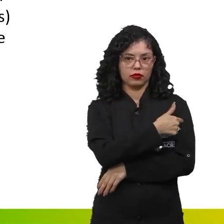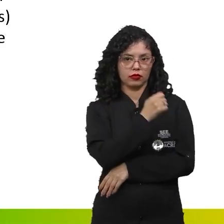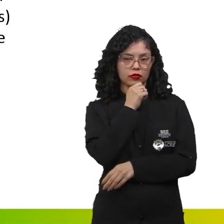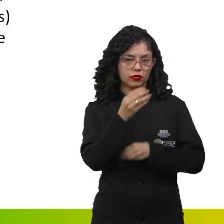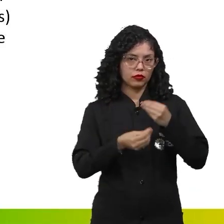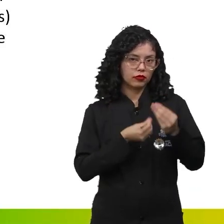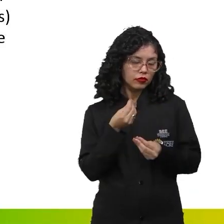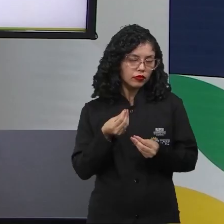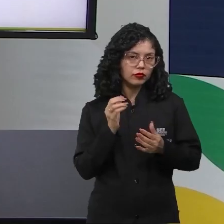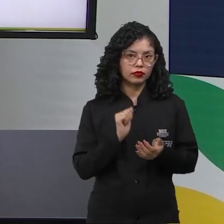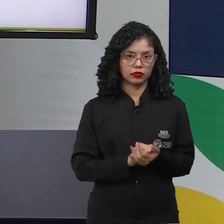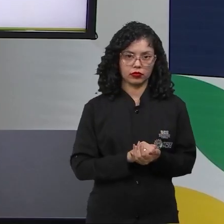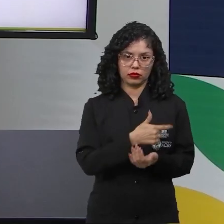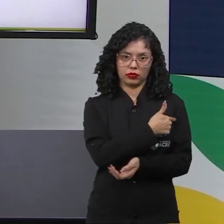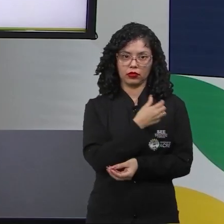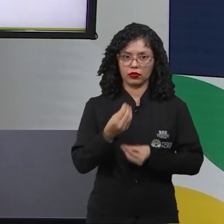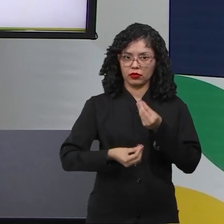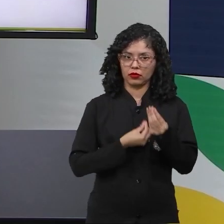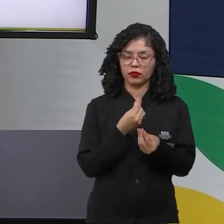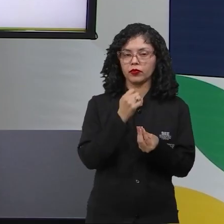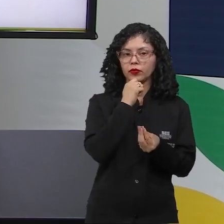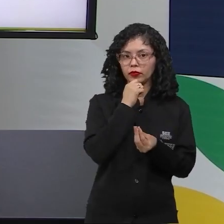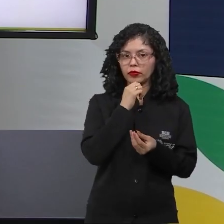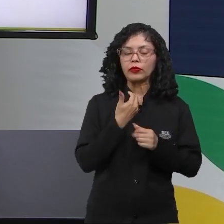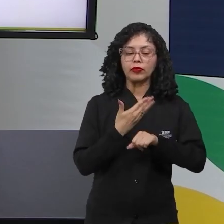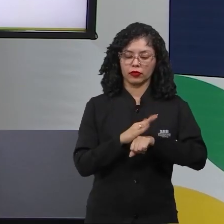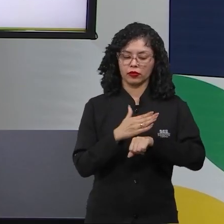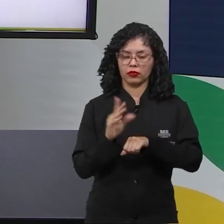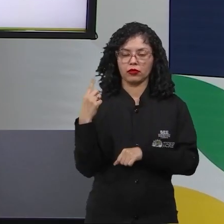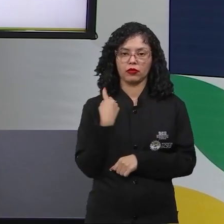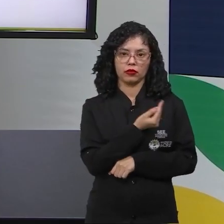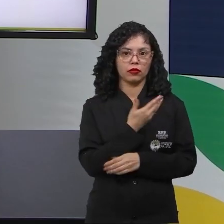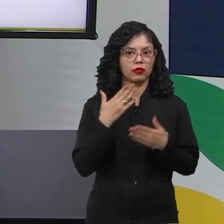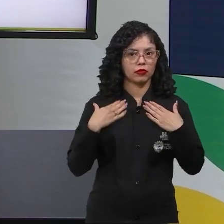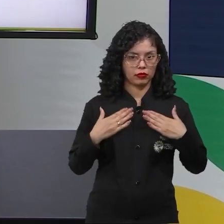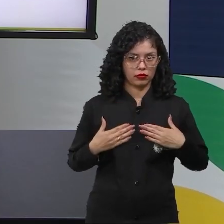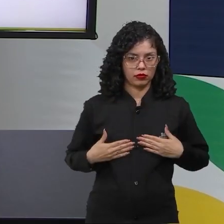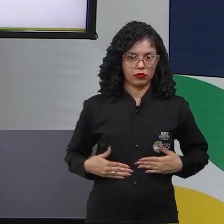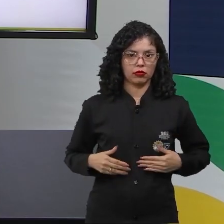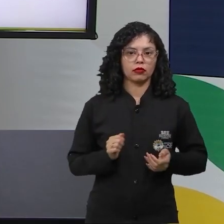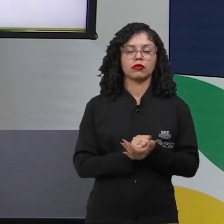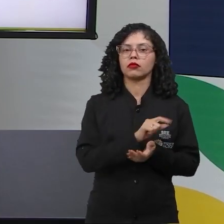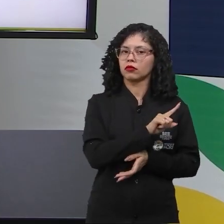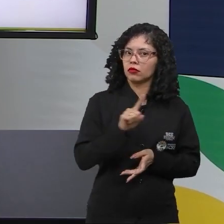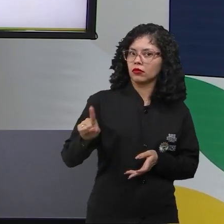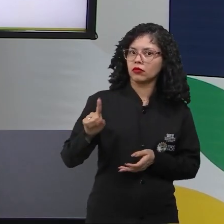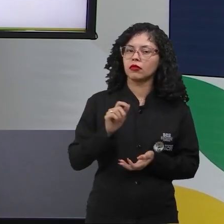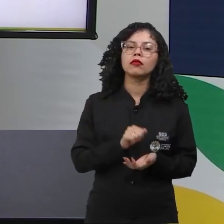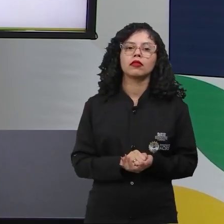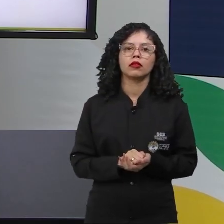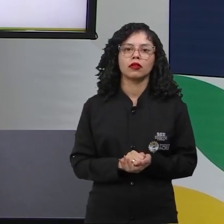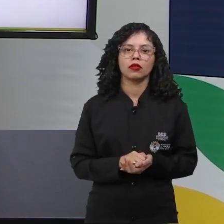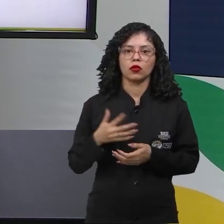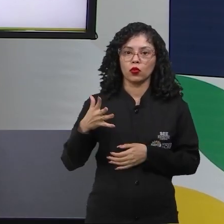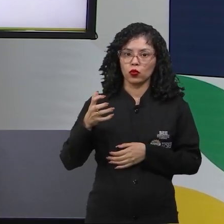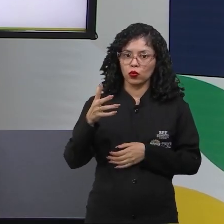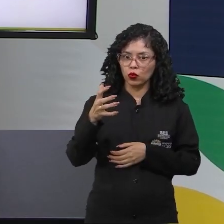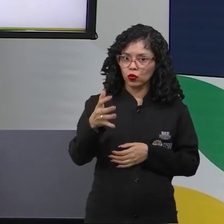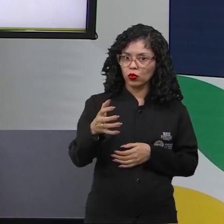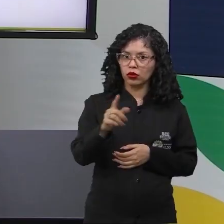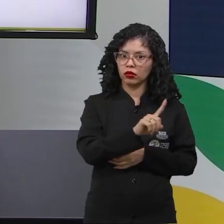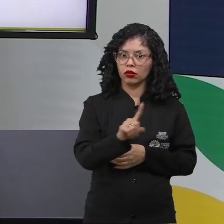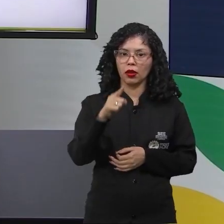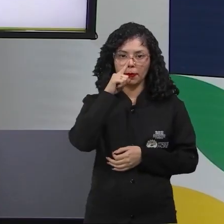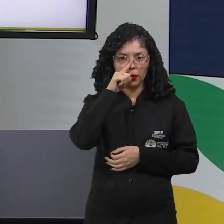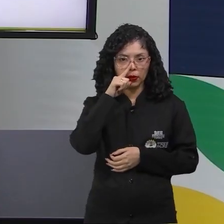funciona? A vacina é como se fosse um treinamento para o nosso corpo. Ela não é um vírus perigoso, ela é